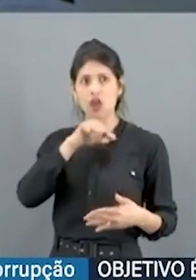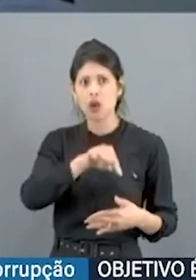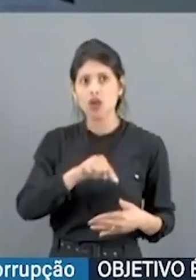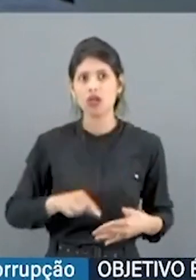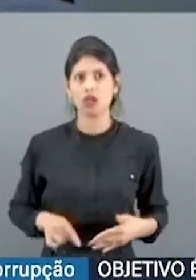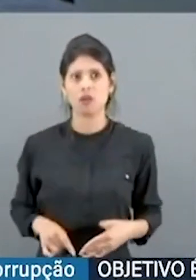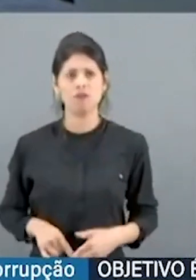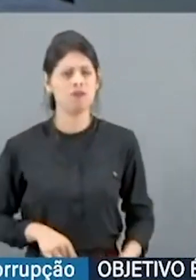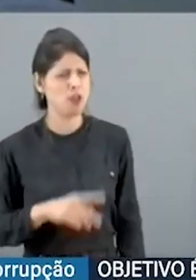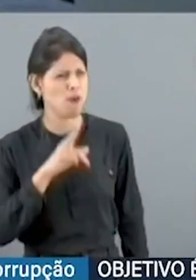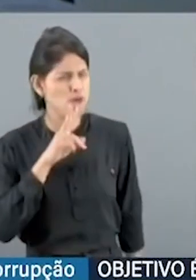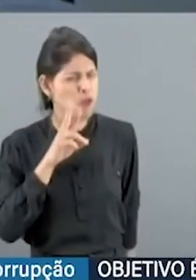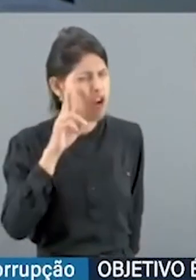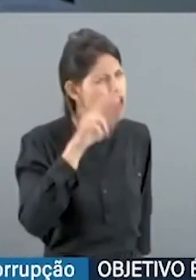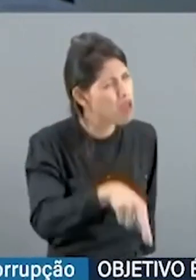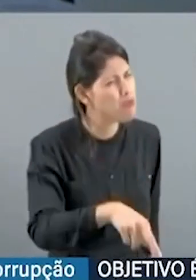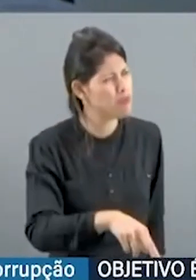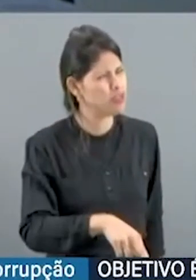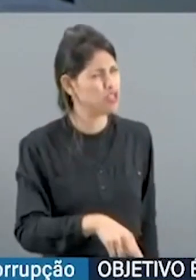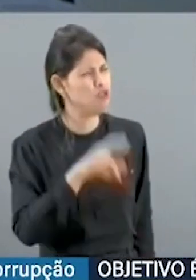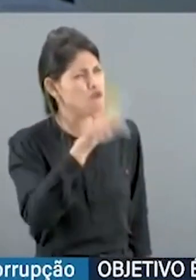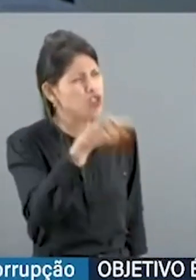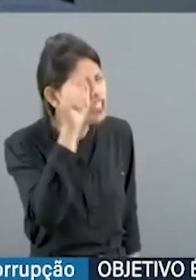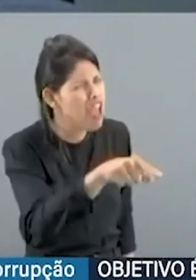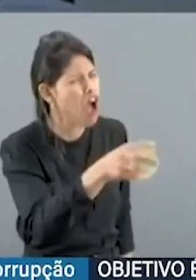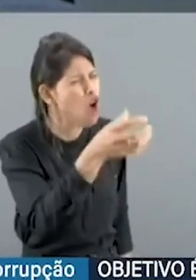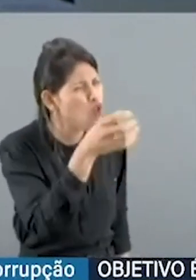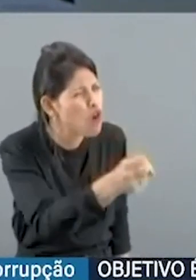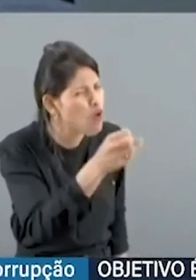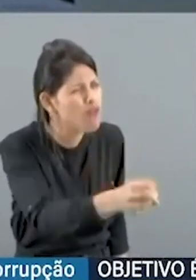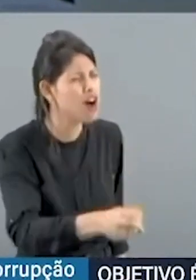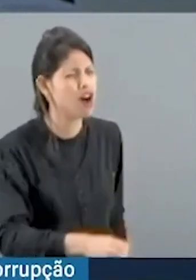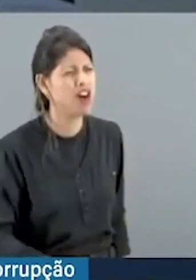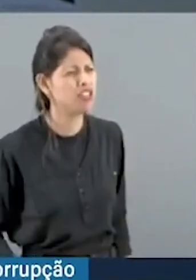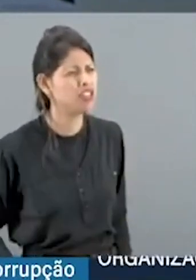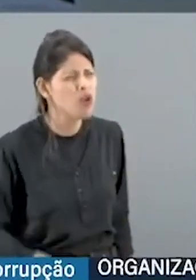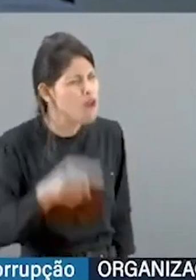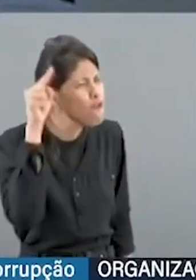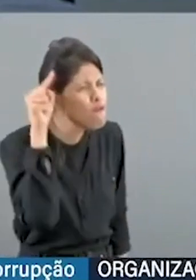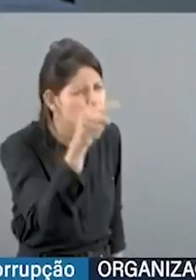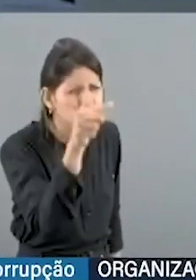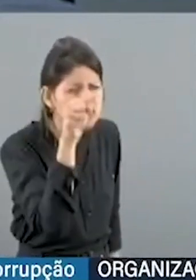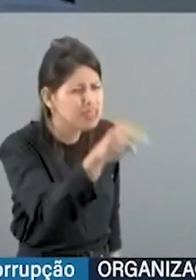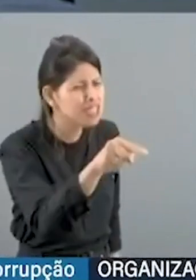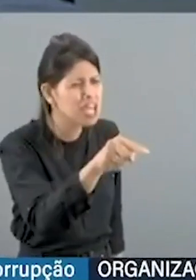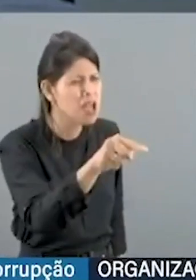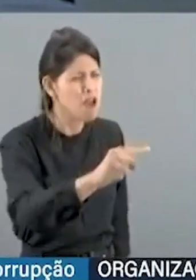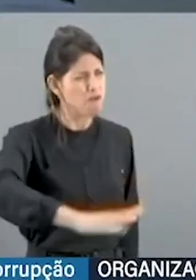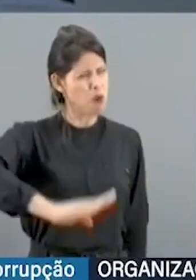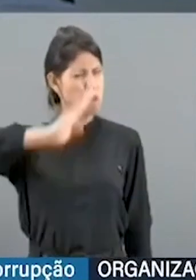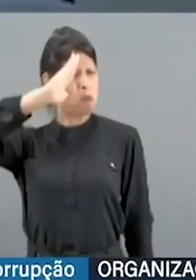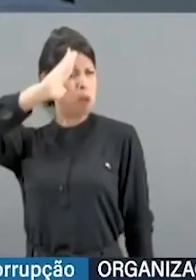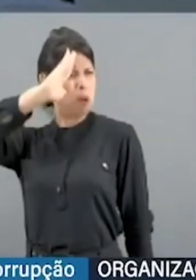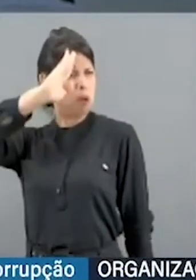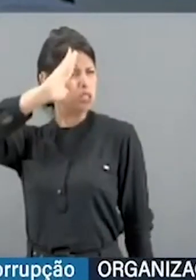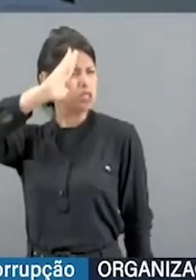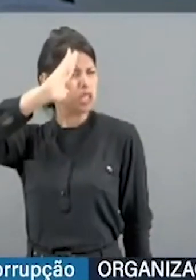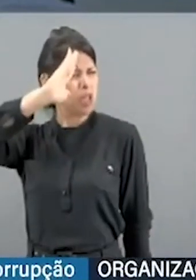eu quero repetir para o senhor isso é um covarde e o senhor presta continência